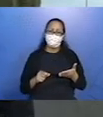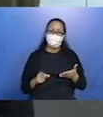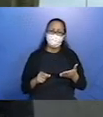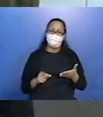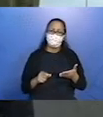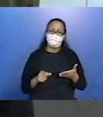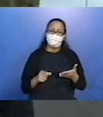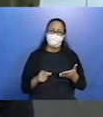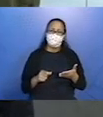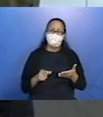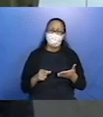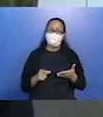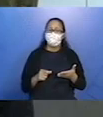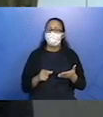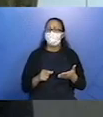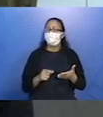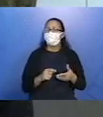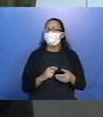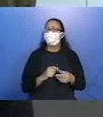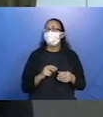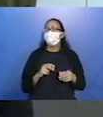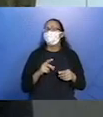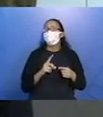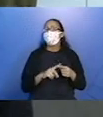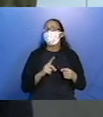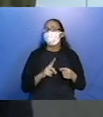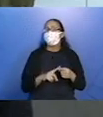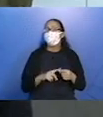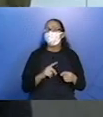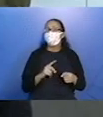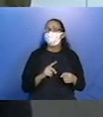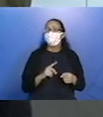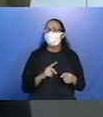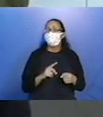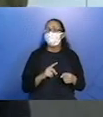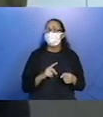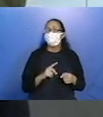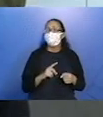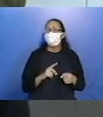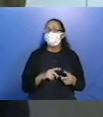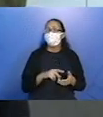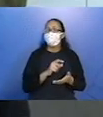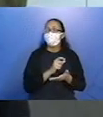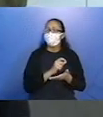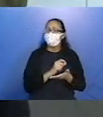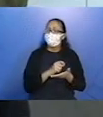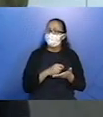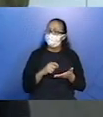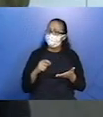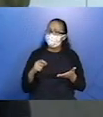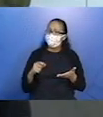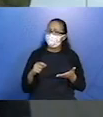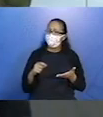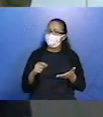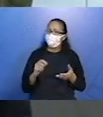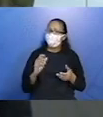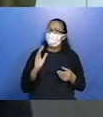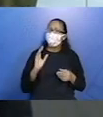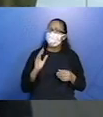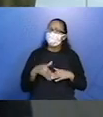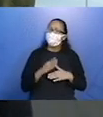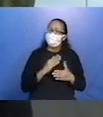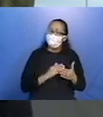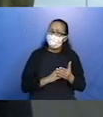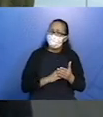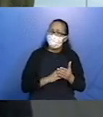Tá? Por que eu estou batendo nisso? Porque o capricho você vai levar para a tua vida. Tudo que você faz